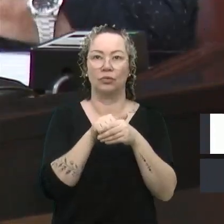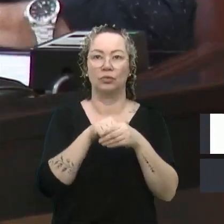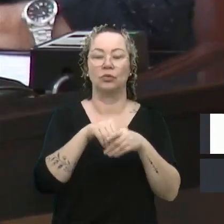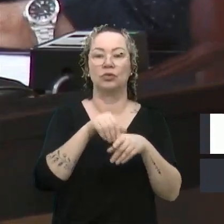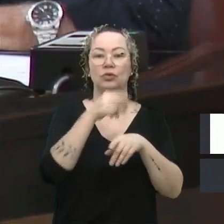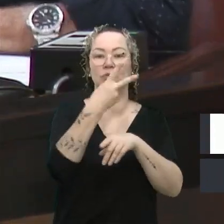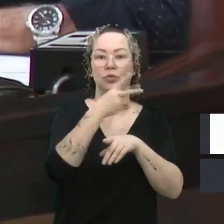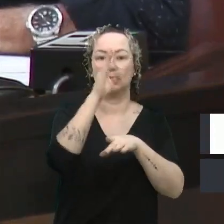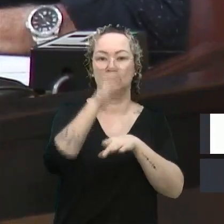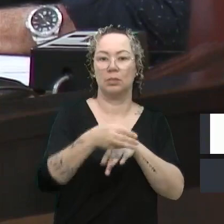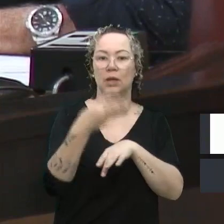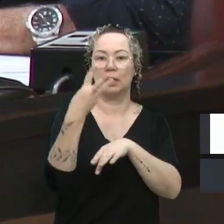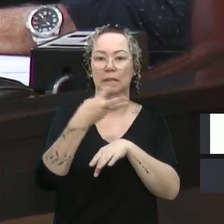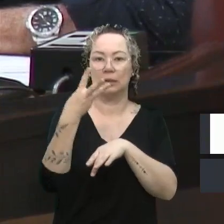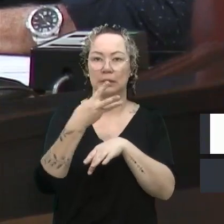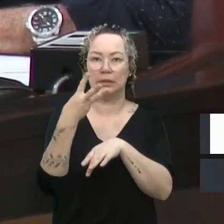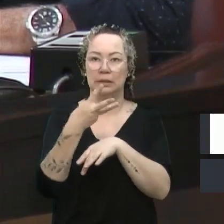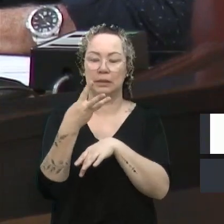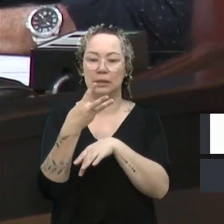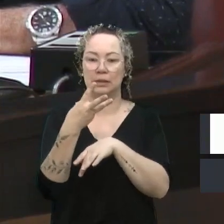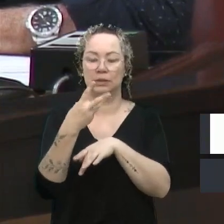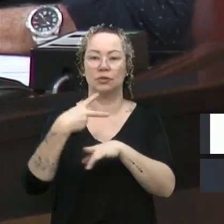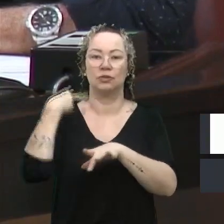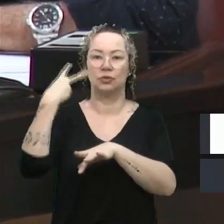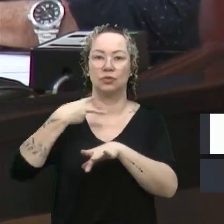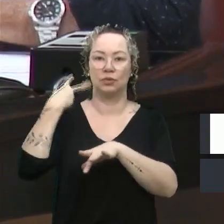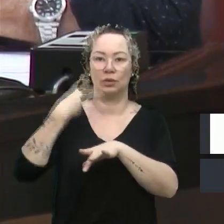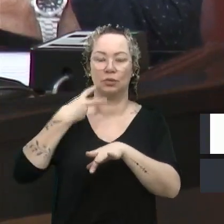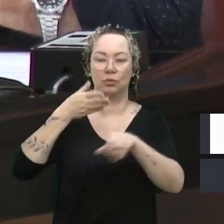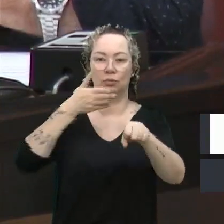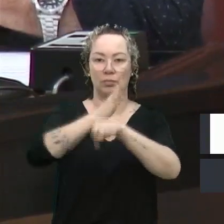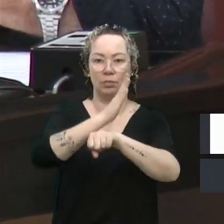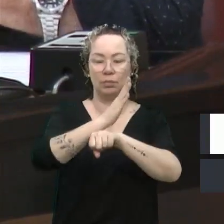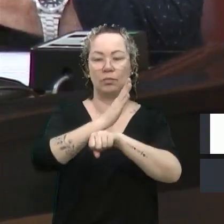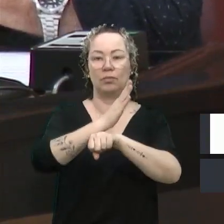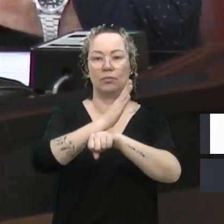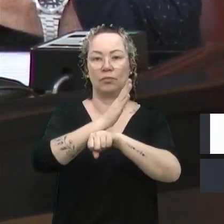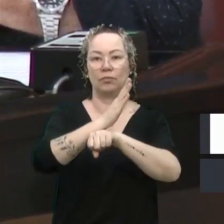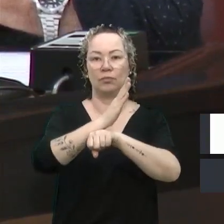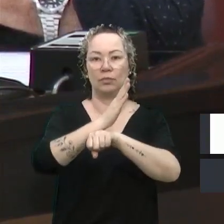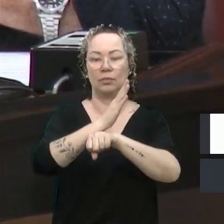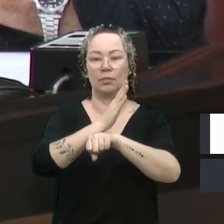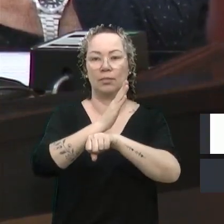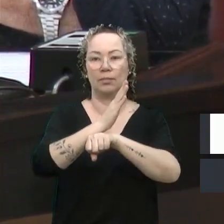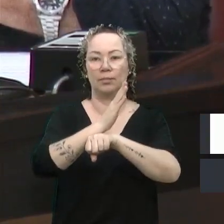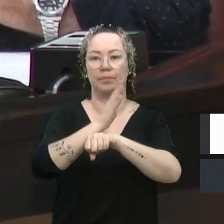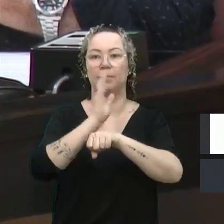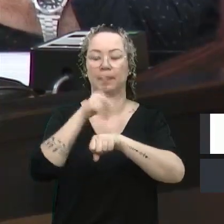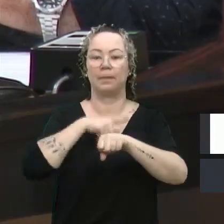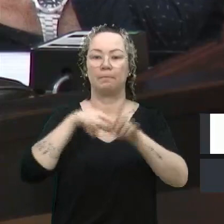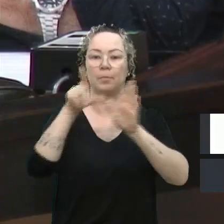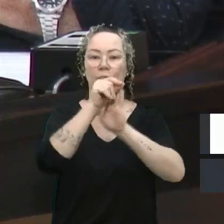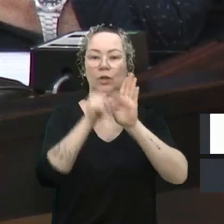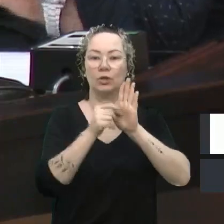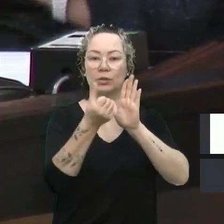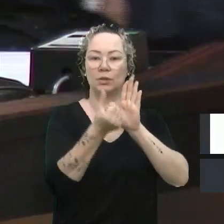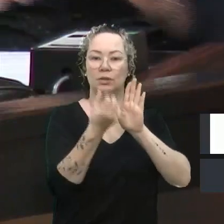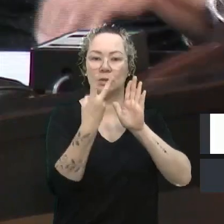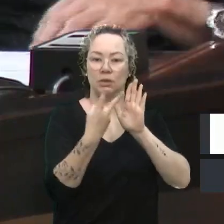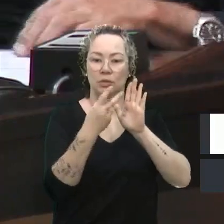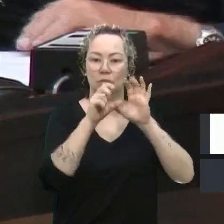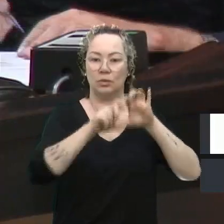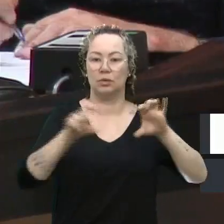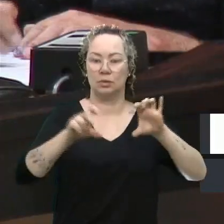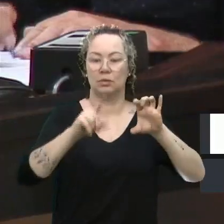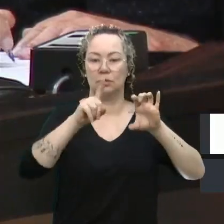dos membros da Câmara Municipal para sua aprovação, consoante dispõe em seu artigo 62, inciso 19 da